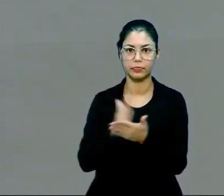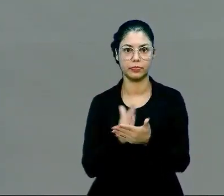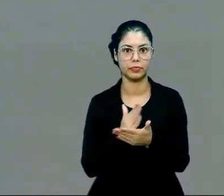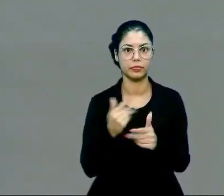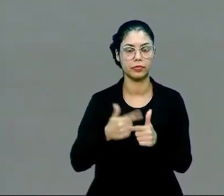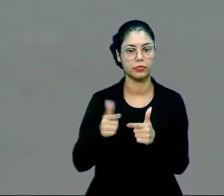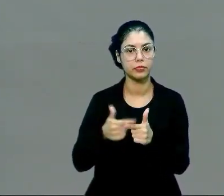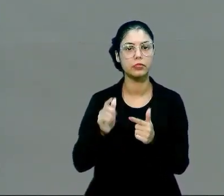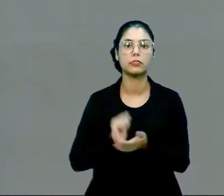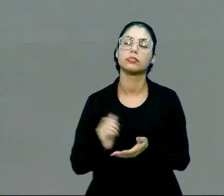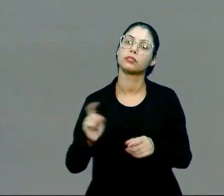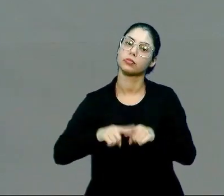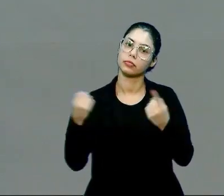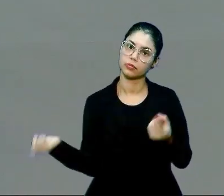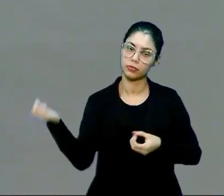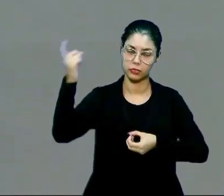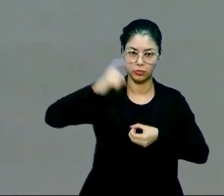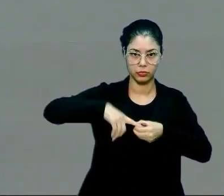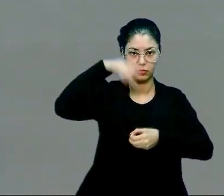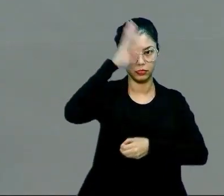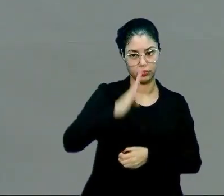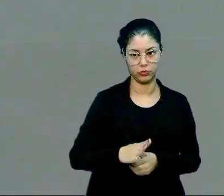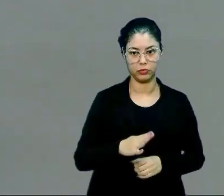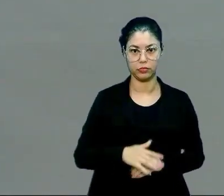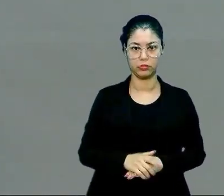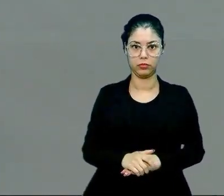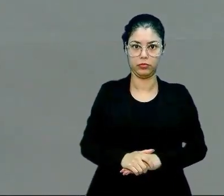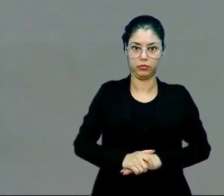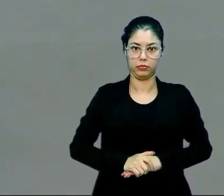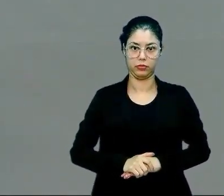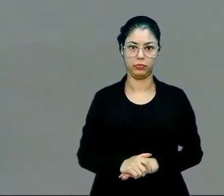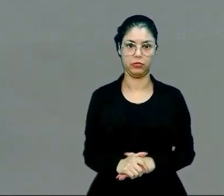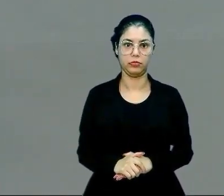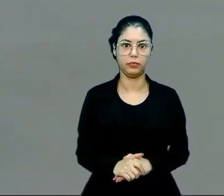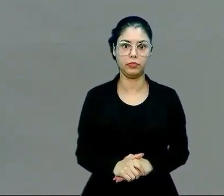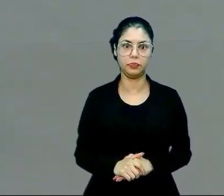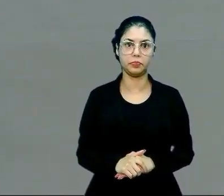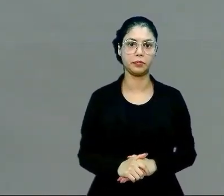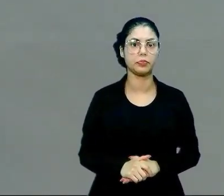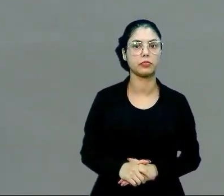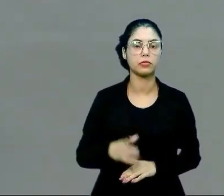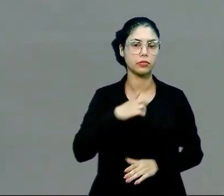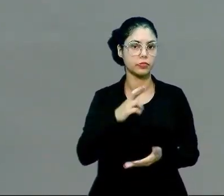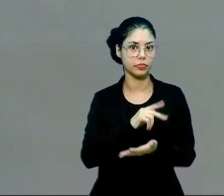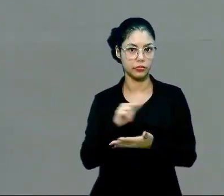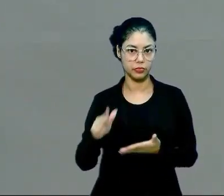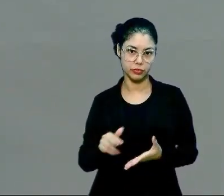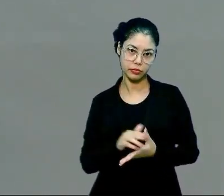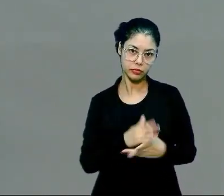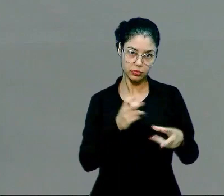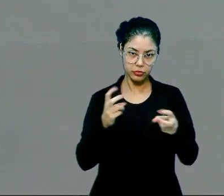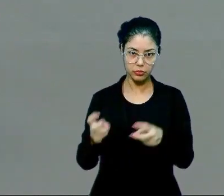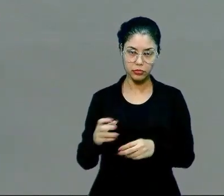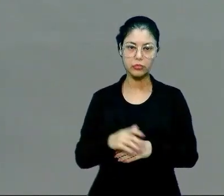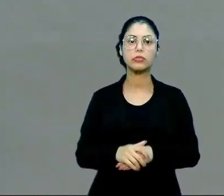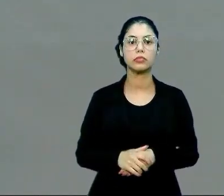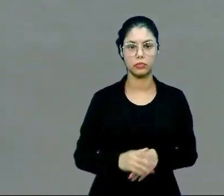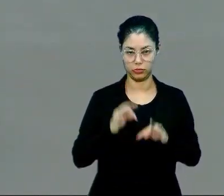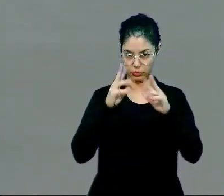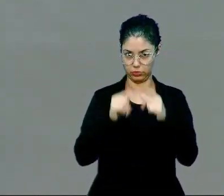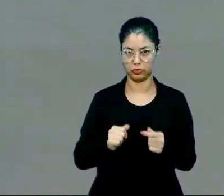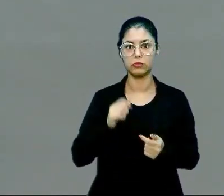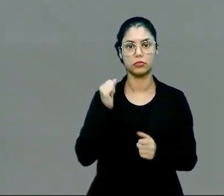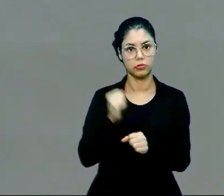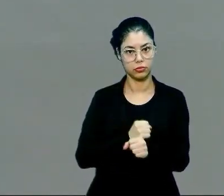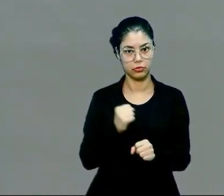problema externo, mas sempre voltando para os nossos problemas pessoais aqui do Brasil, né? Porque nós temos bastante, não sei se vocês perceberam, todos